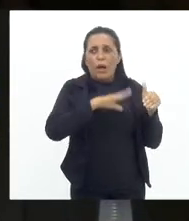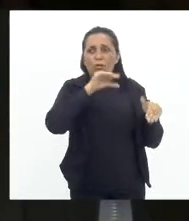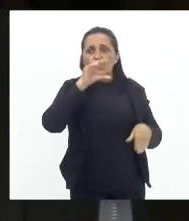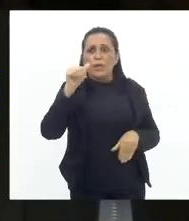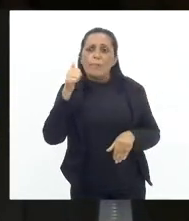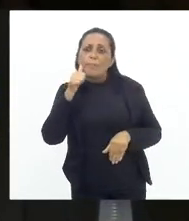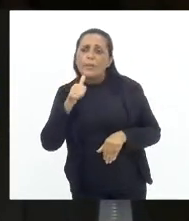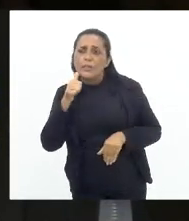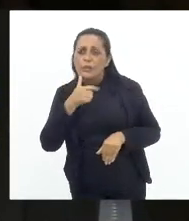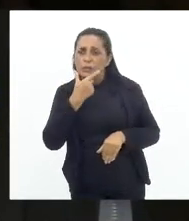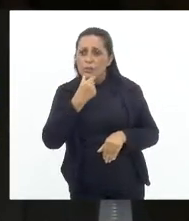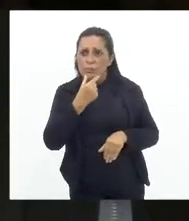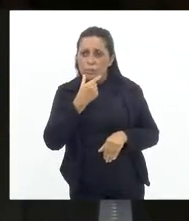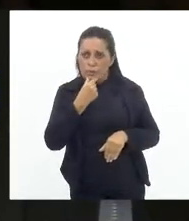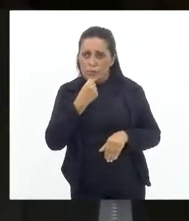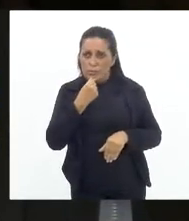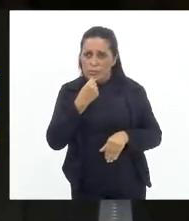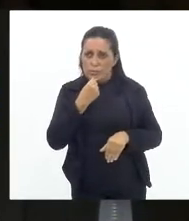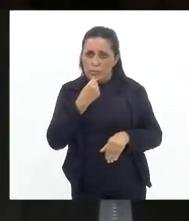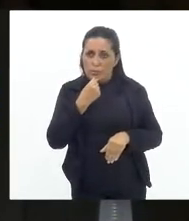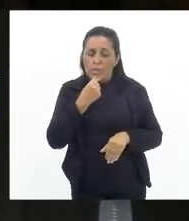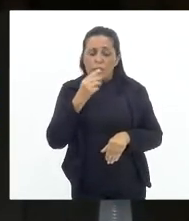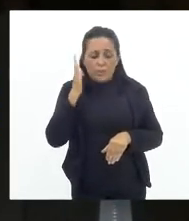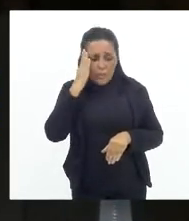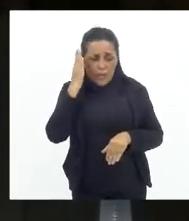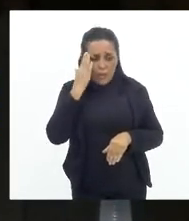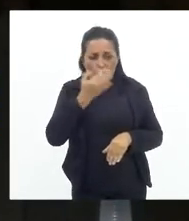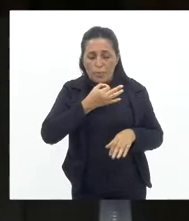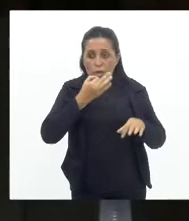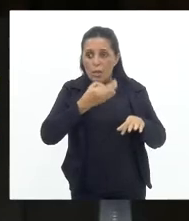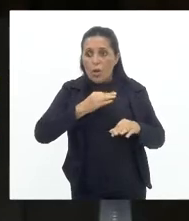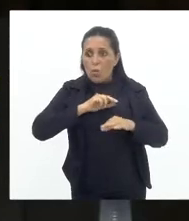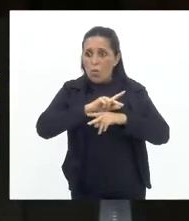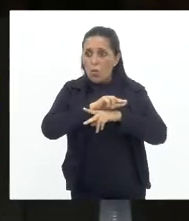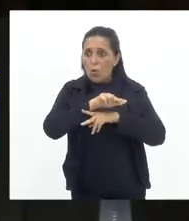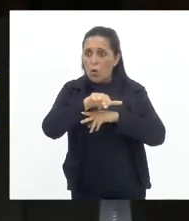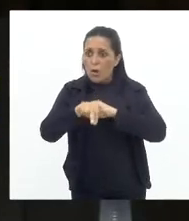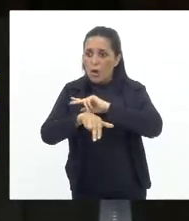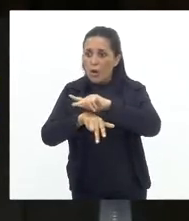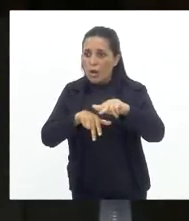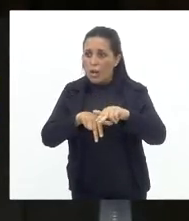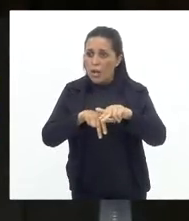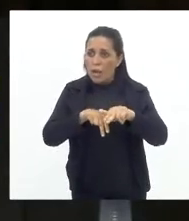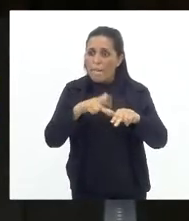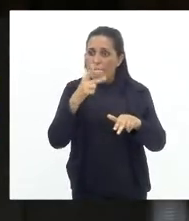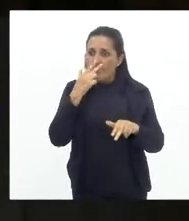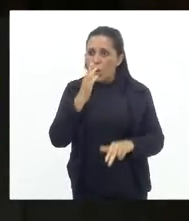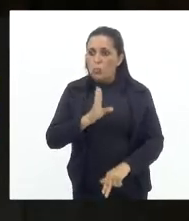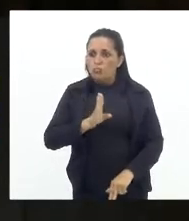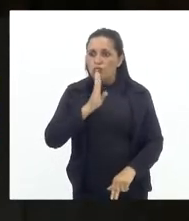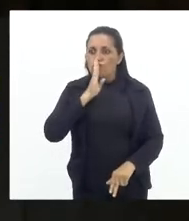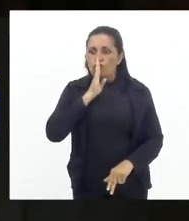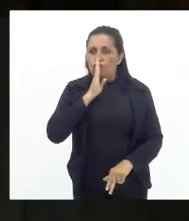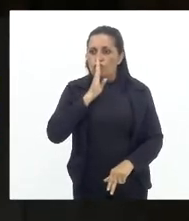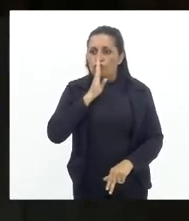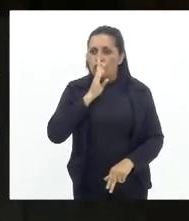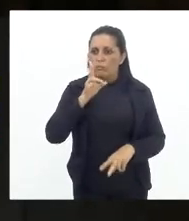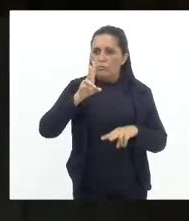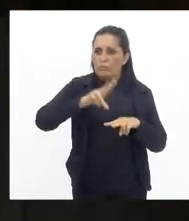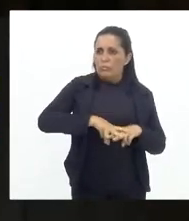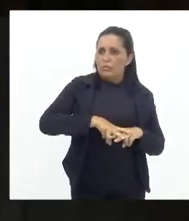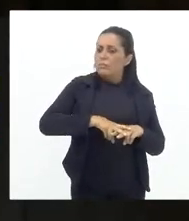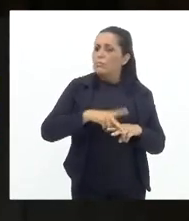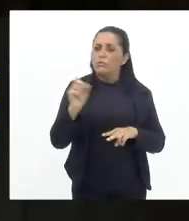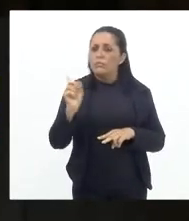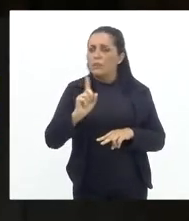na minha opinião André eu acho que opinião de muitos e muitos aqui em vez de se parecerem como as morras e ver se parecerem com presídios